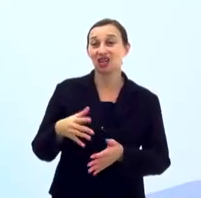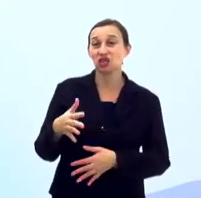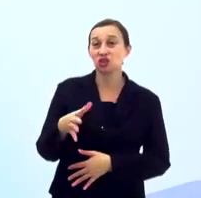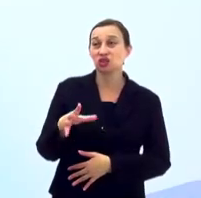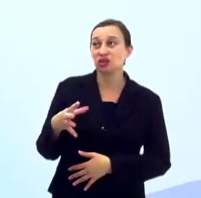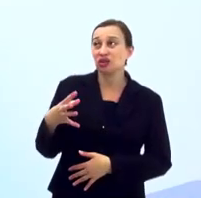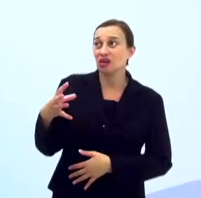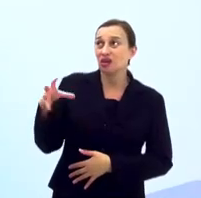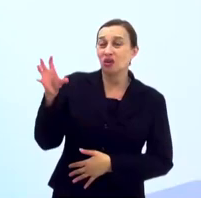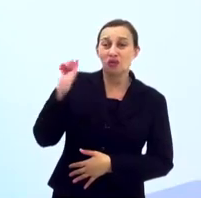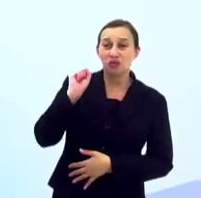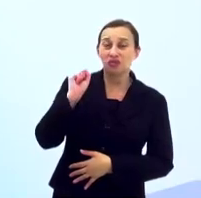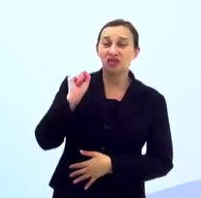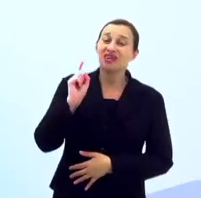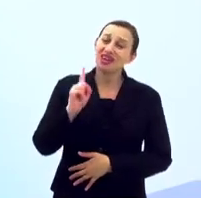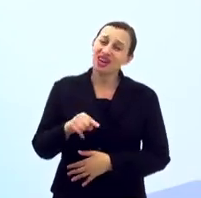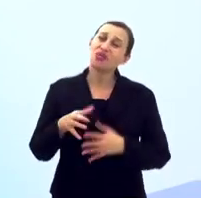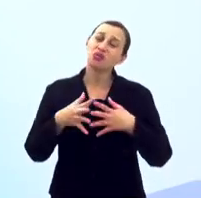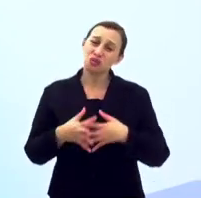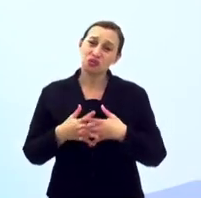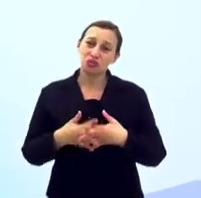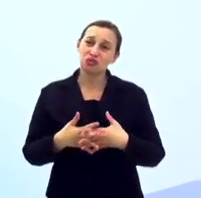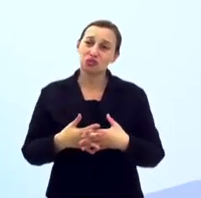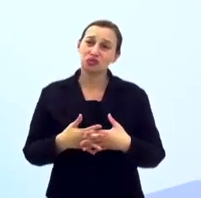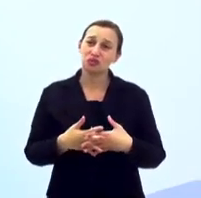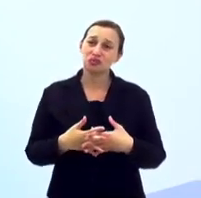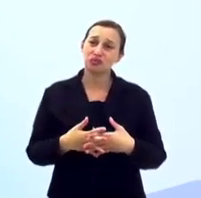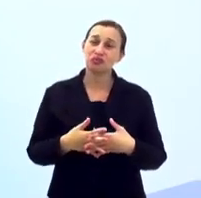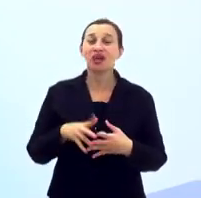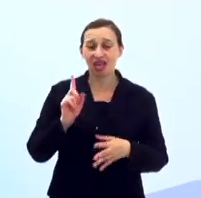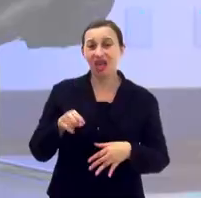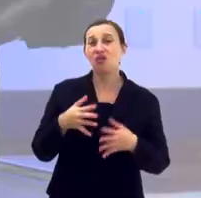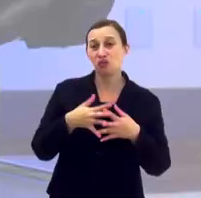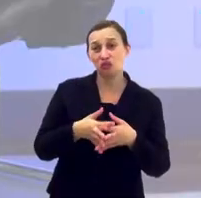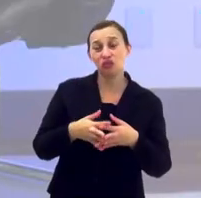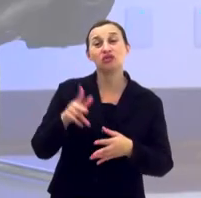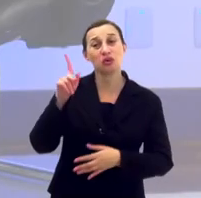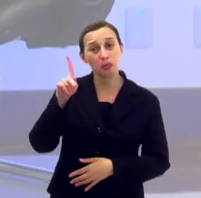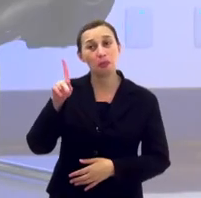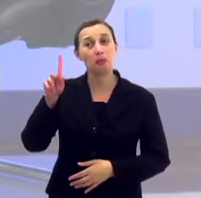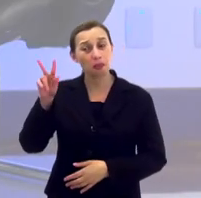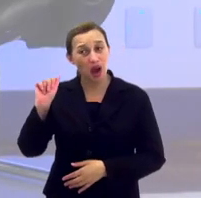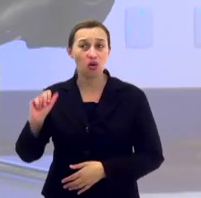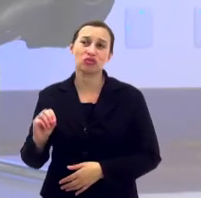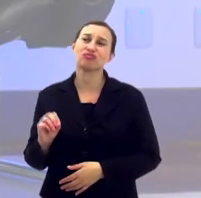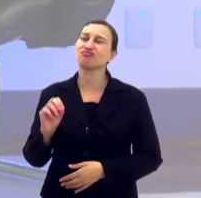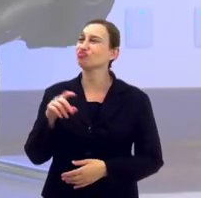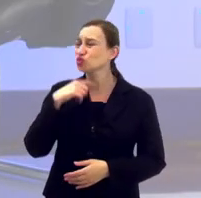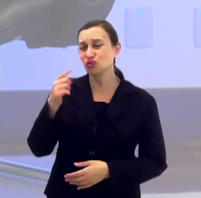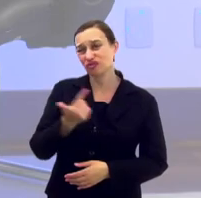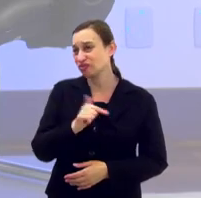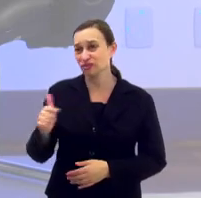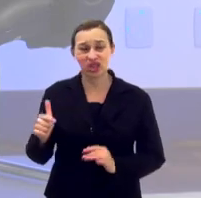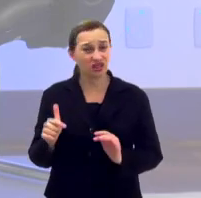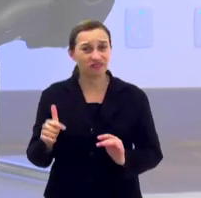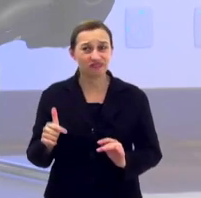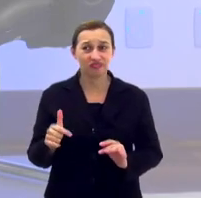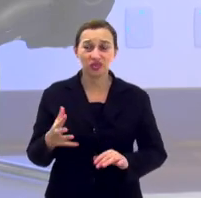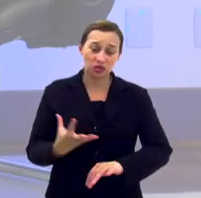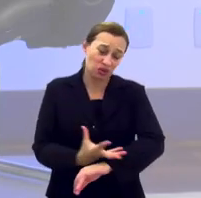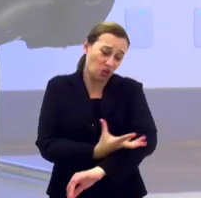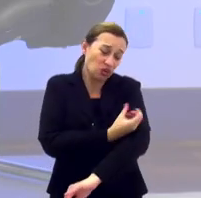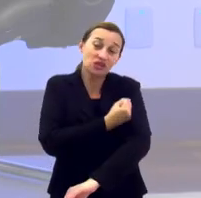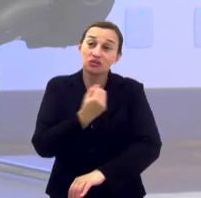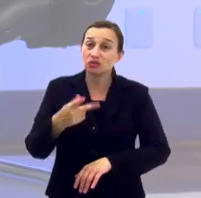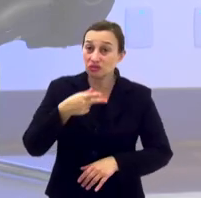de ouvir falar é muito complicada. É complicado, Paulo. Pra gente, não tem a menor dúvida.